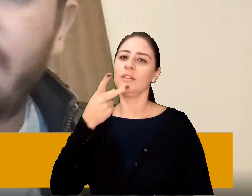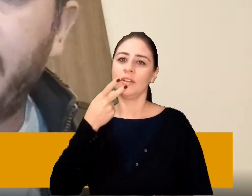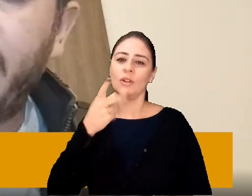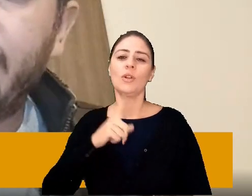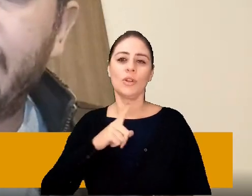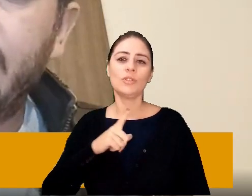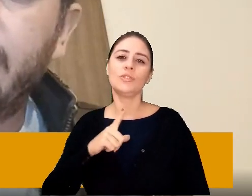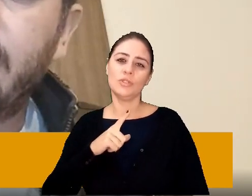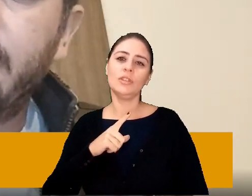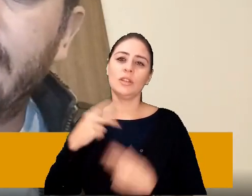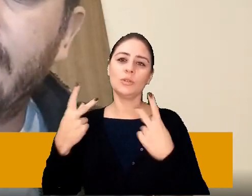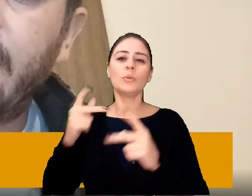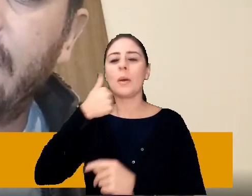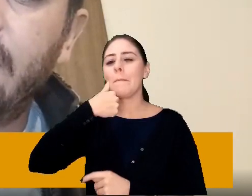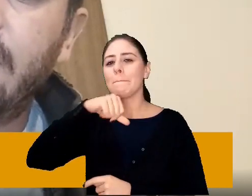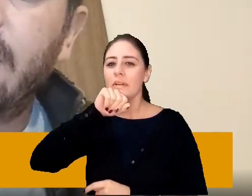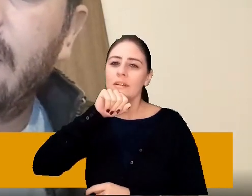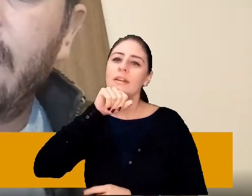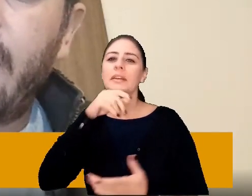assim, que você tinha uma avaliação da tua mãe e tal.